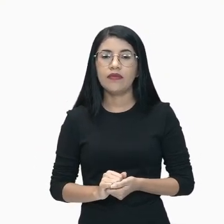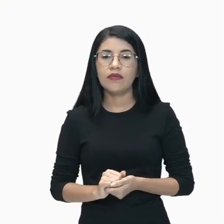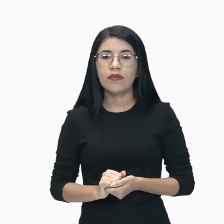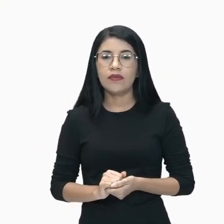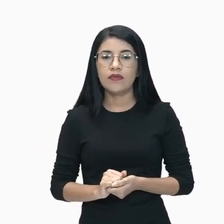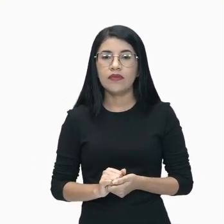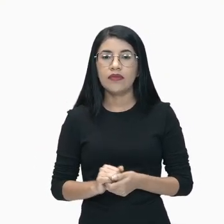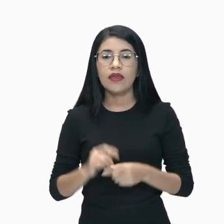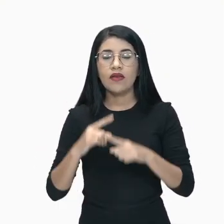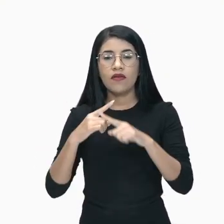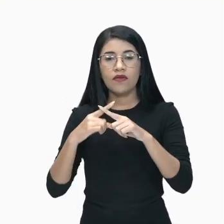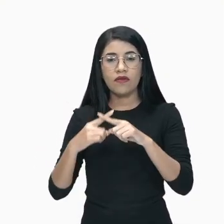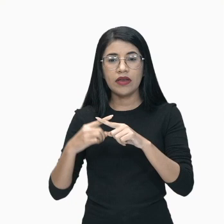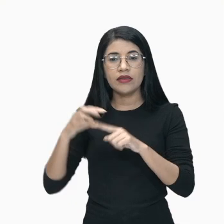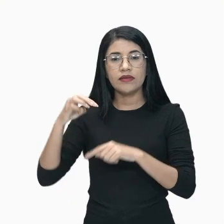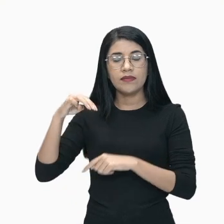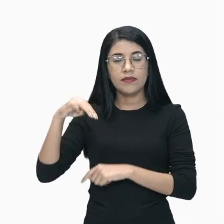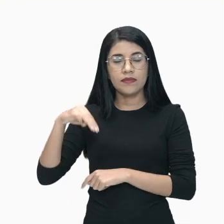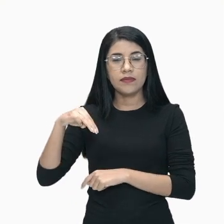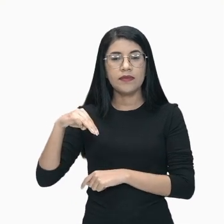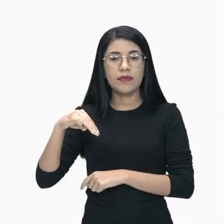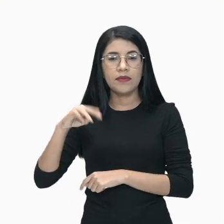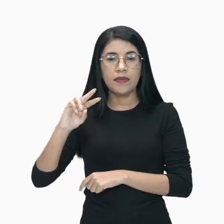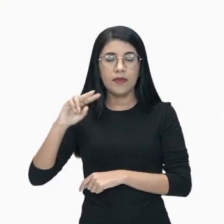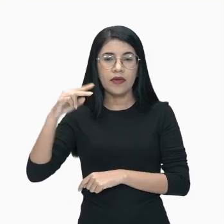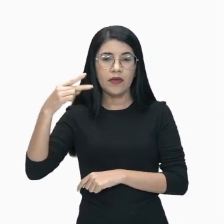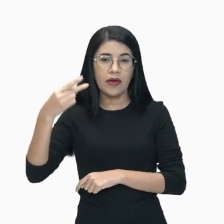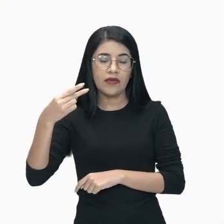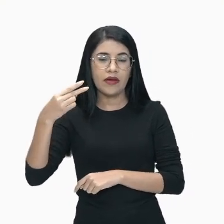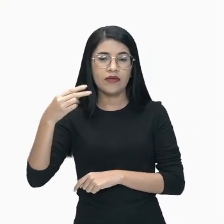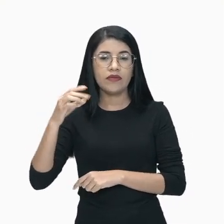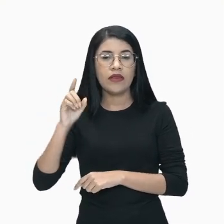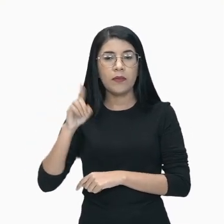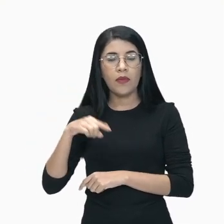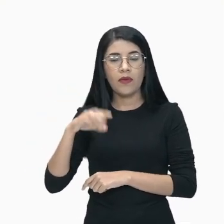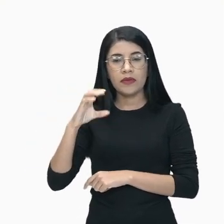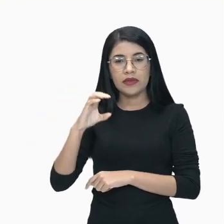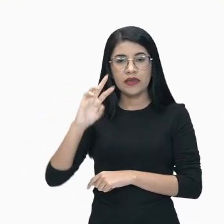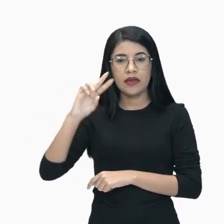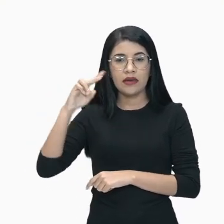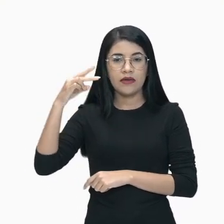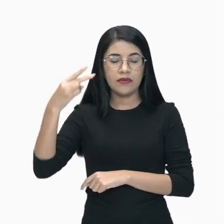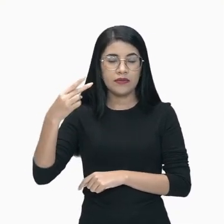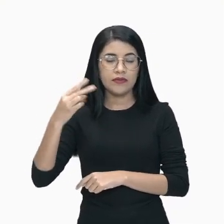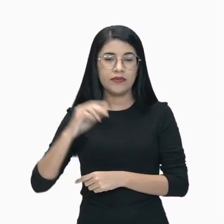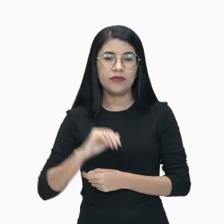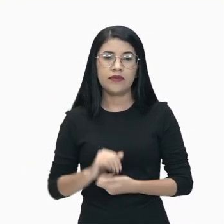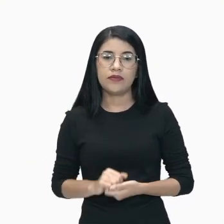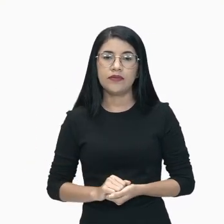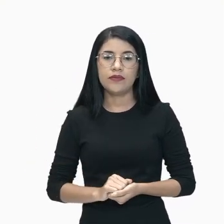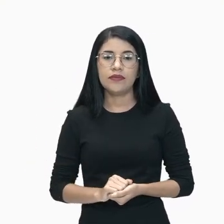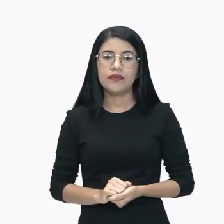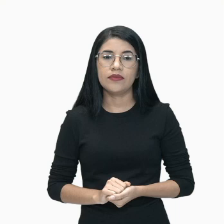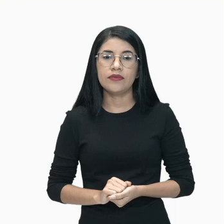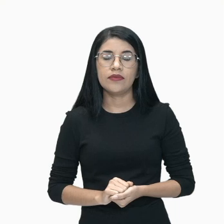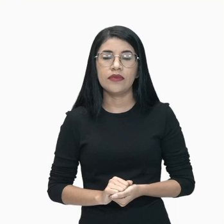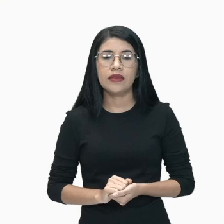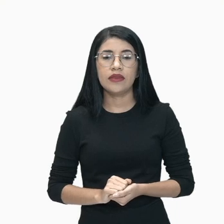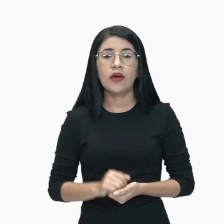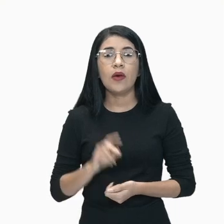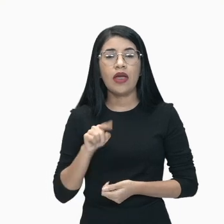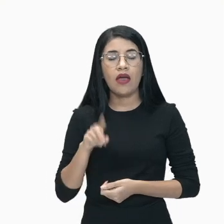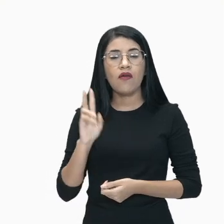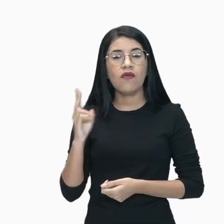nona Newton vezes metro ao quadrado por Coulomb ao quadrado. Esse é o valor